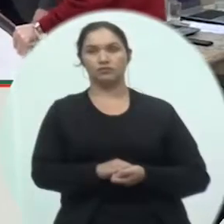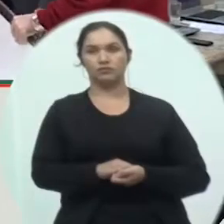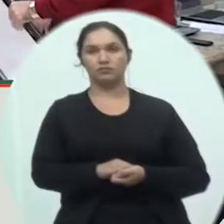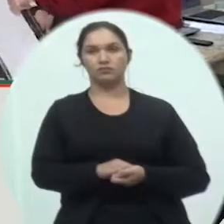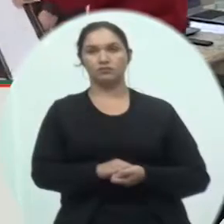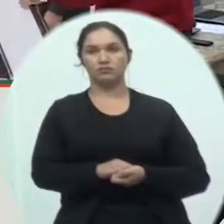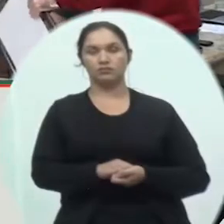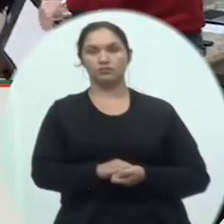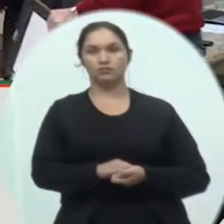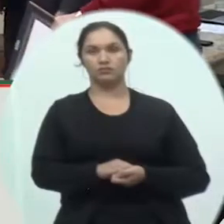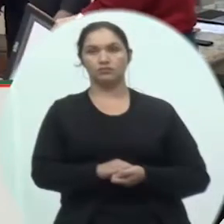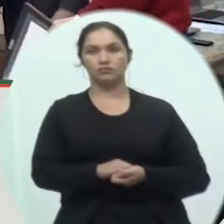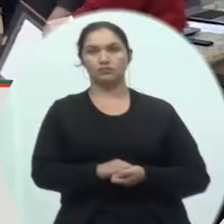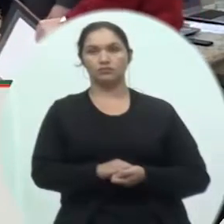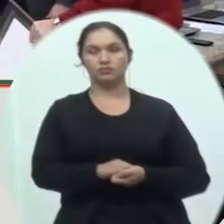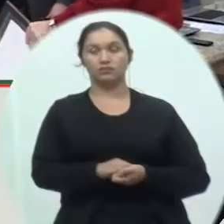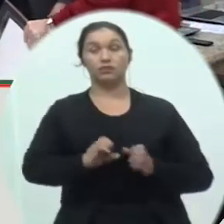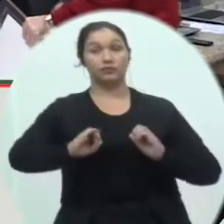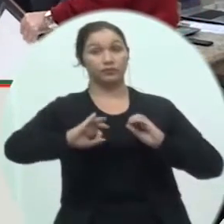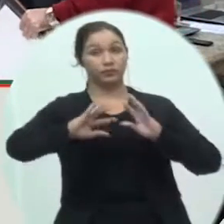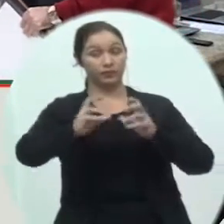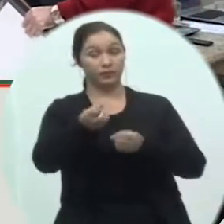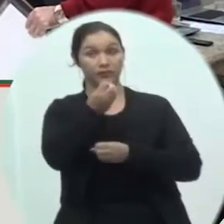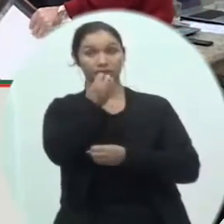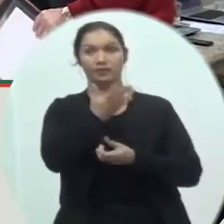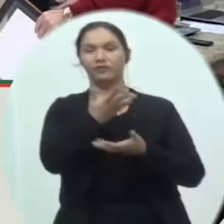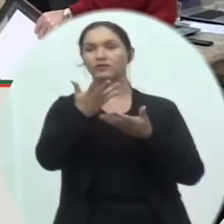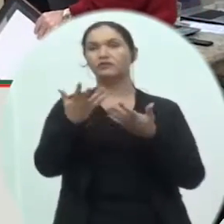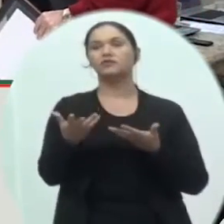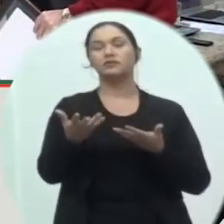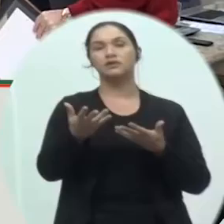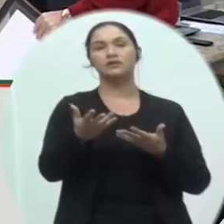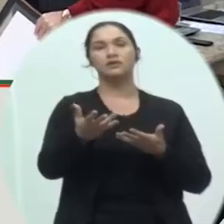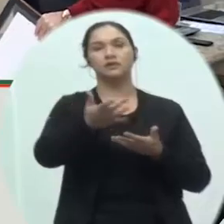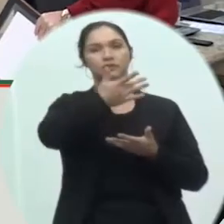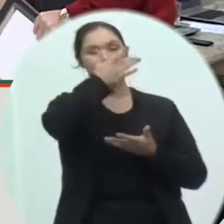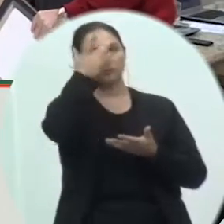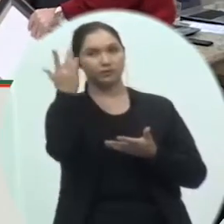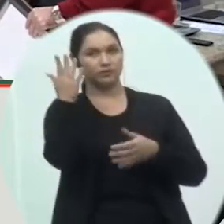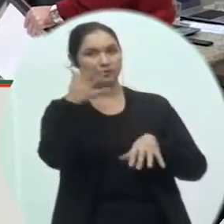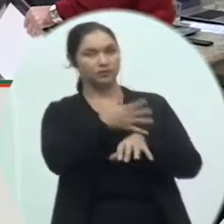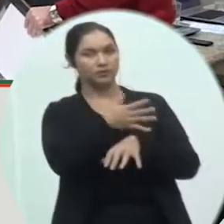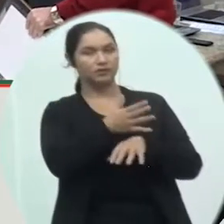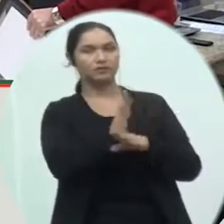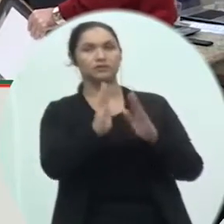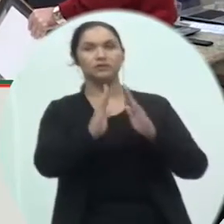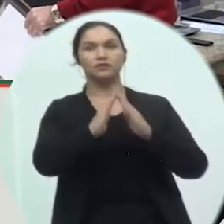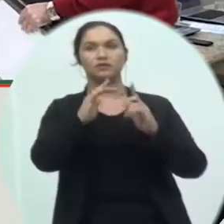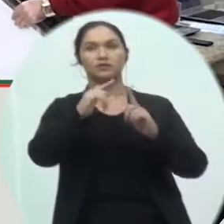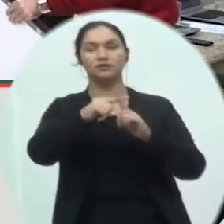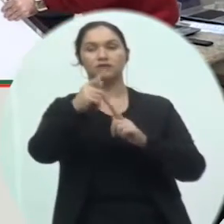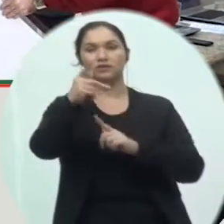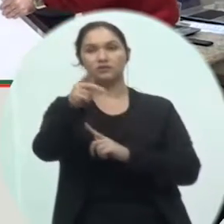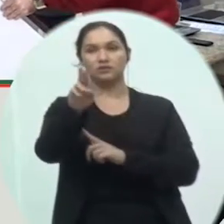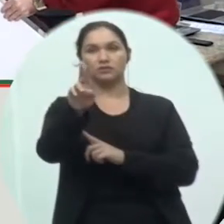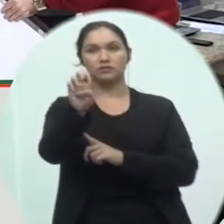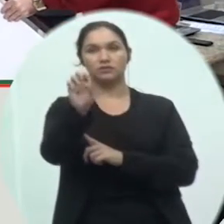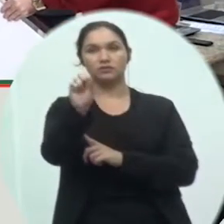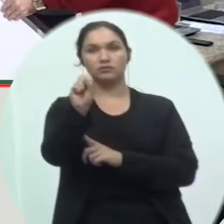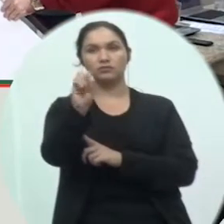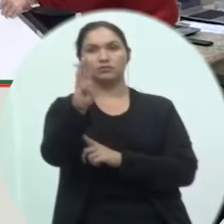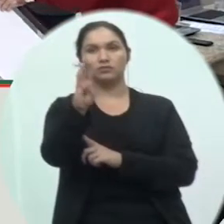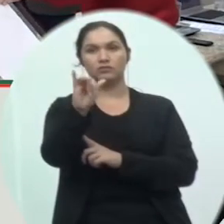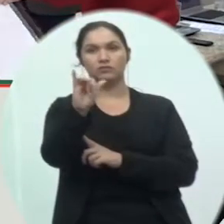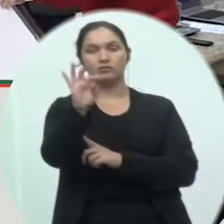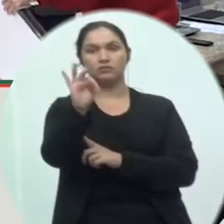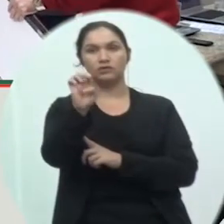Sejam todos bem-vindos aqui da Igreja Presbiteriana, aqui da nossa cidade.